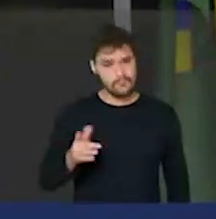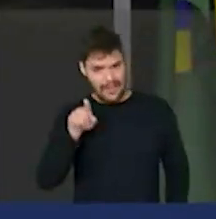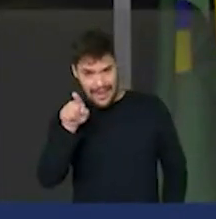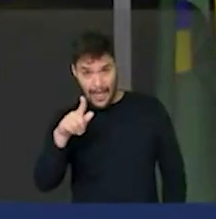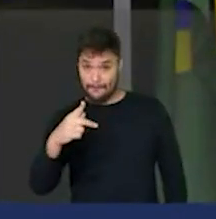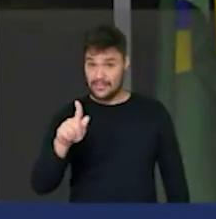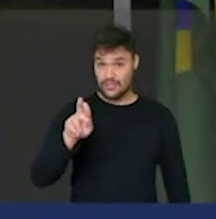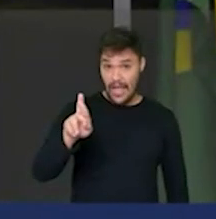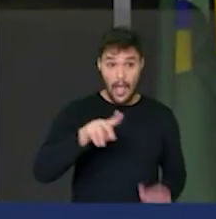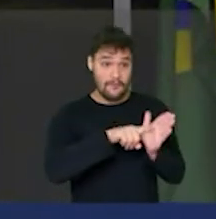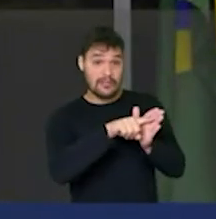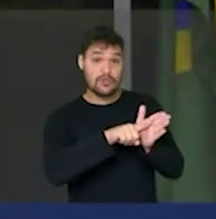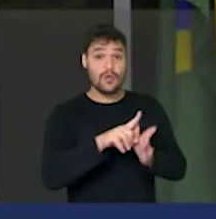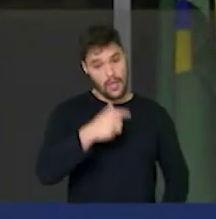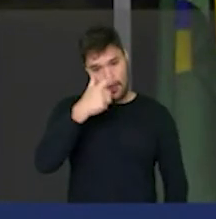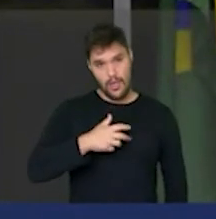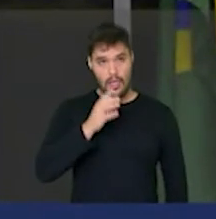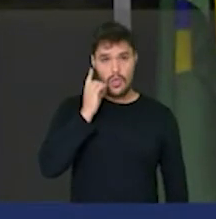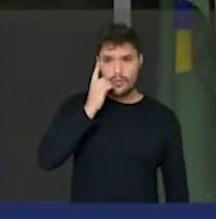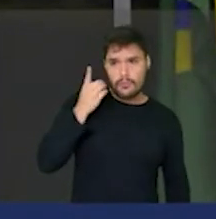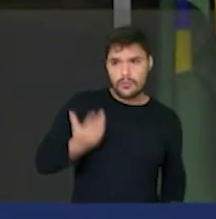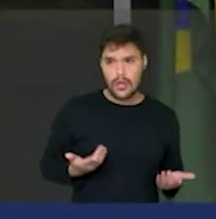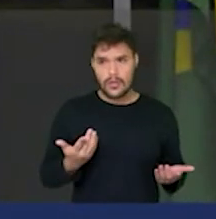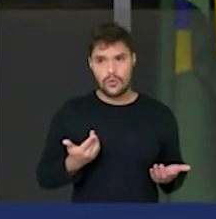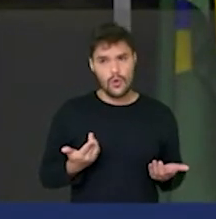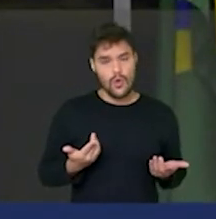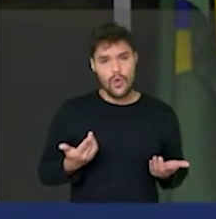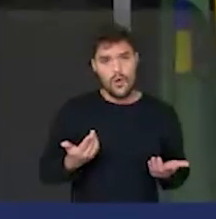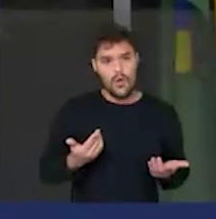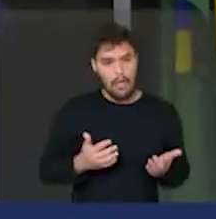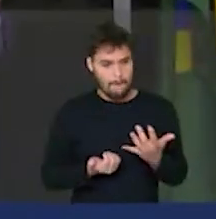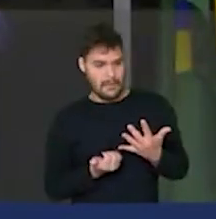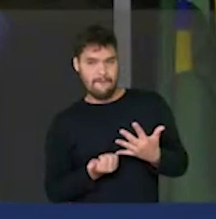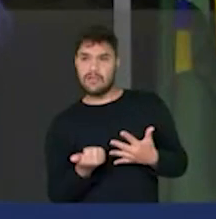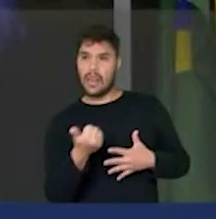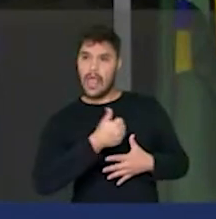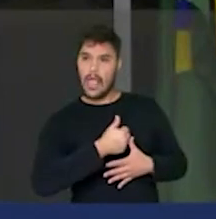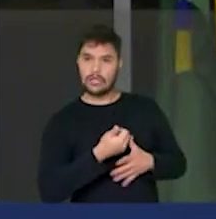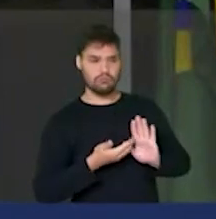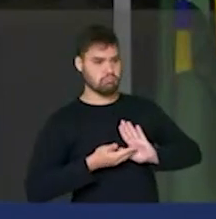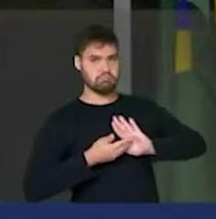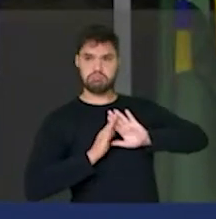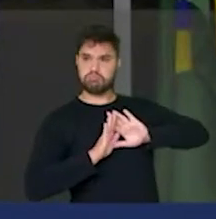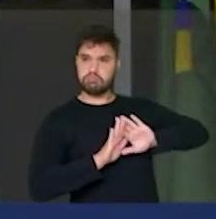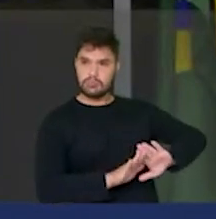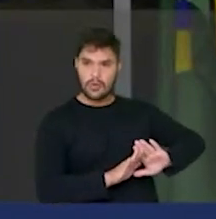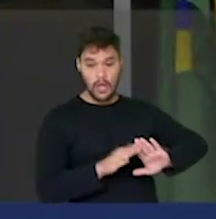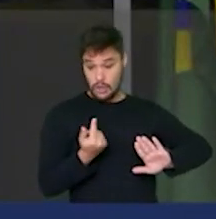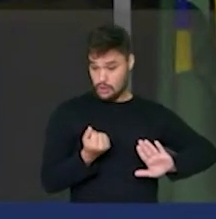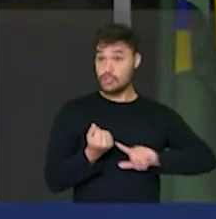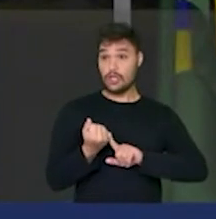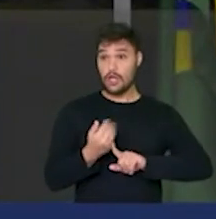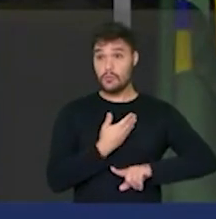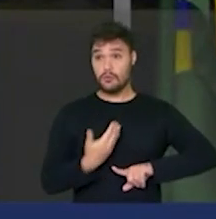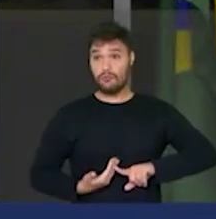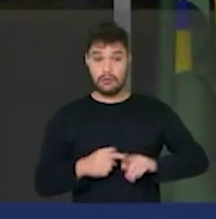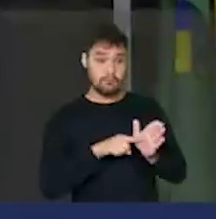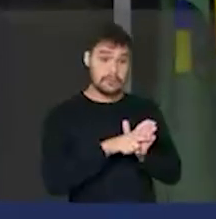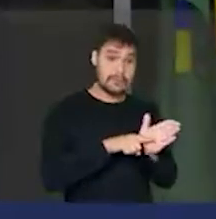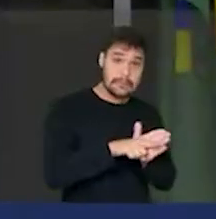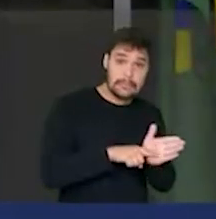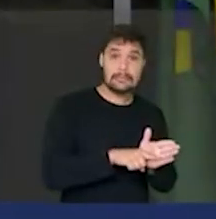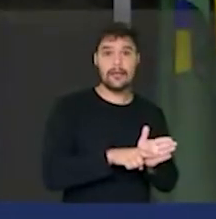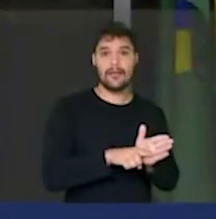é investigado é quando um parlamentar que abre mão de todos os seus privilégios utiliza a cota para algo que é de interesse